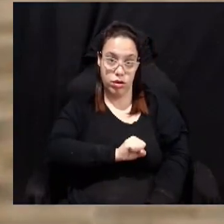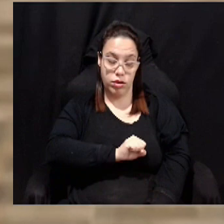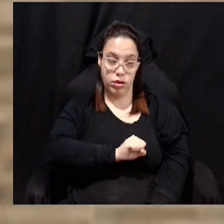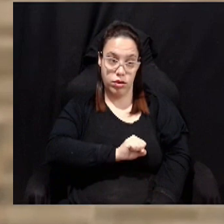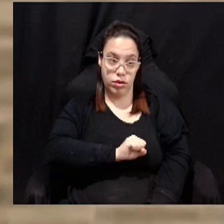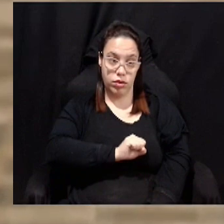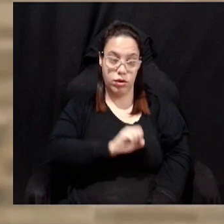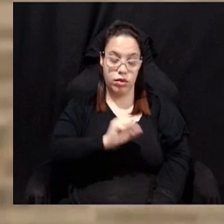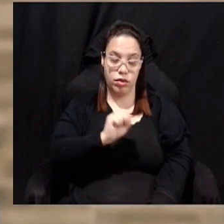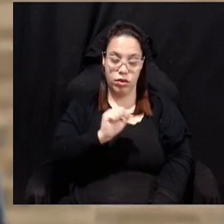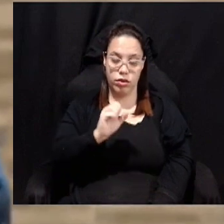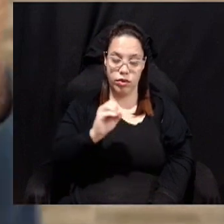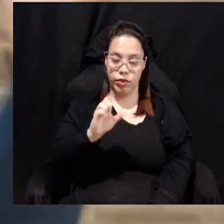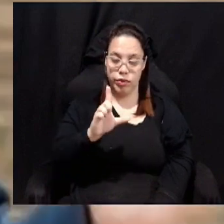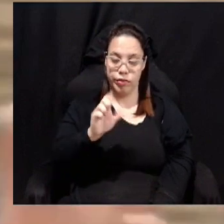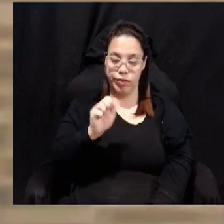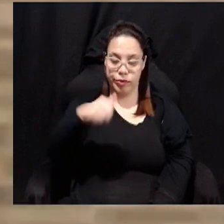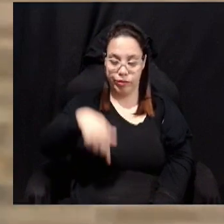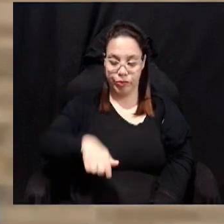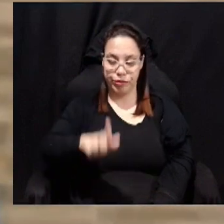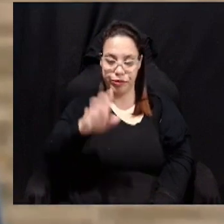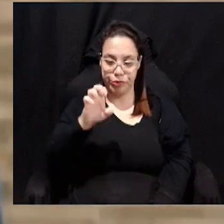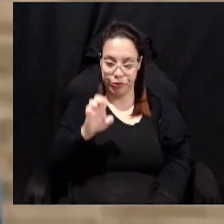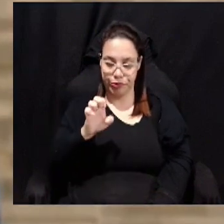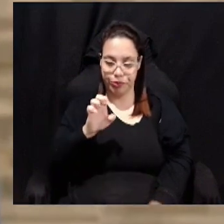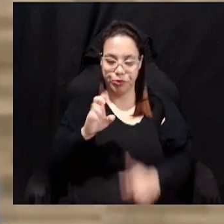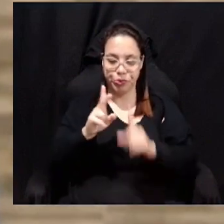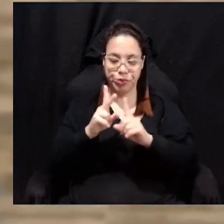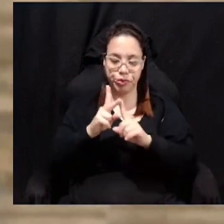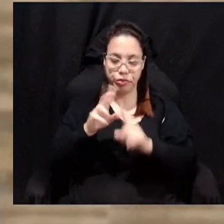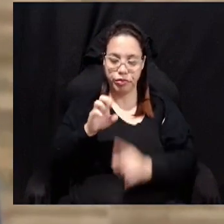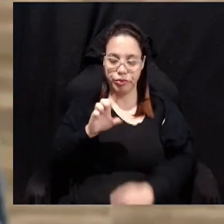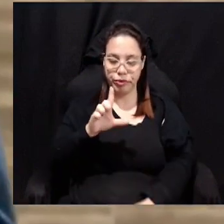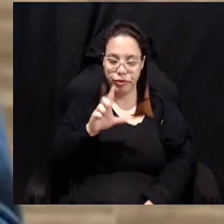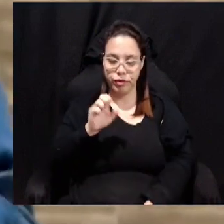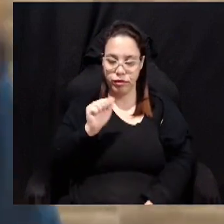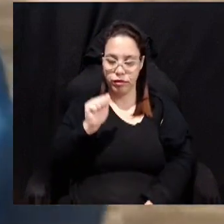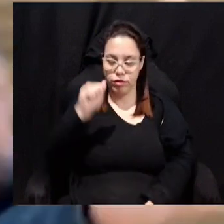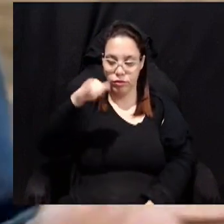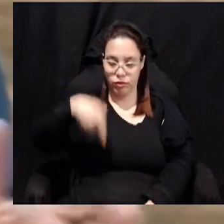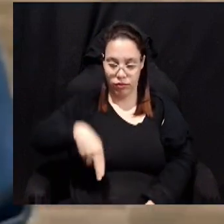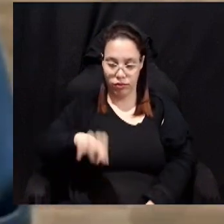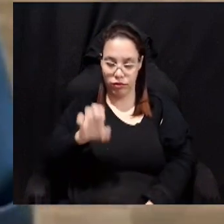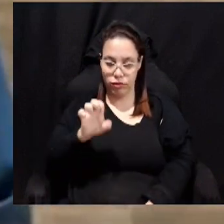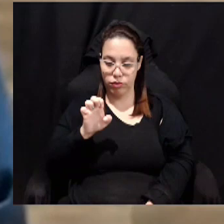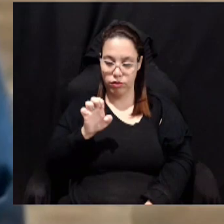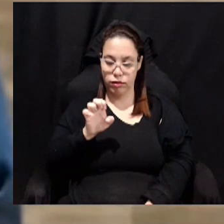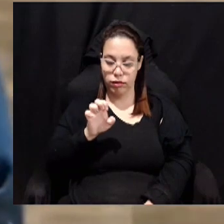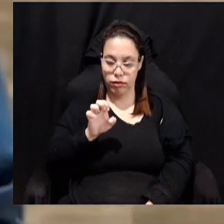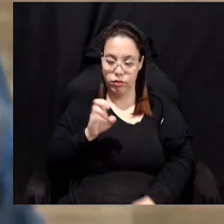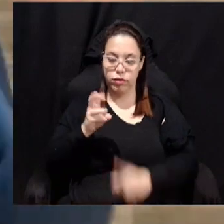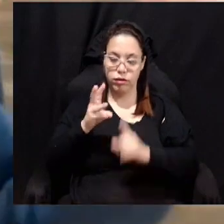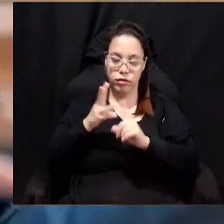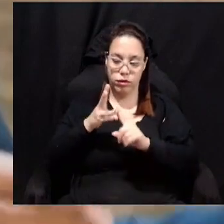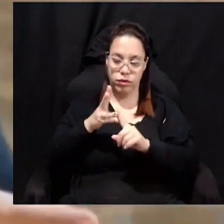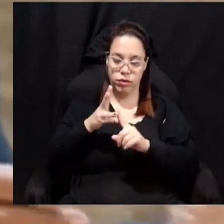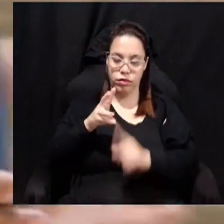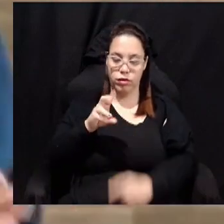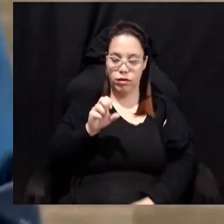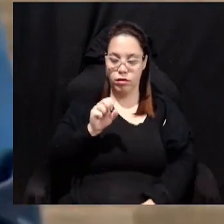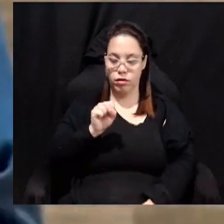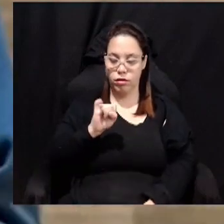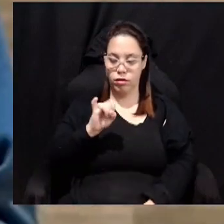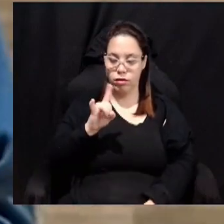Caetano, presidente da federação, a Elaine Leone, presidente do sindicato, o Sidney Mazega, que é um